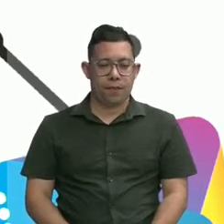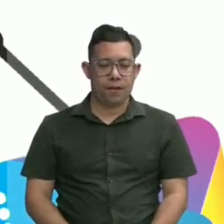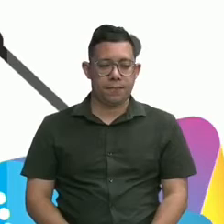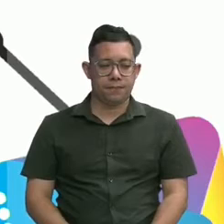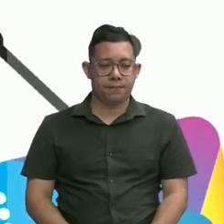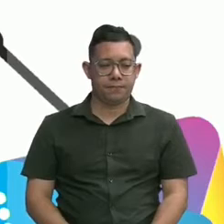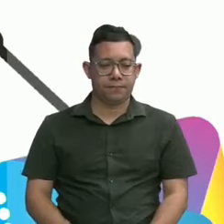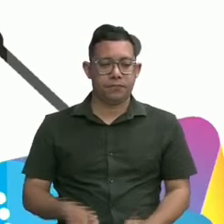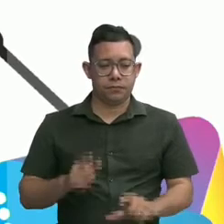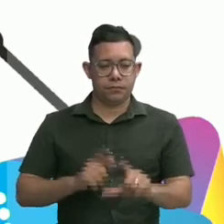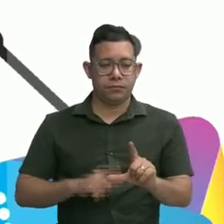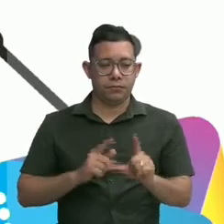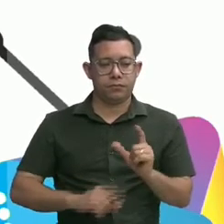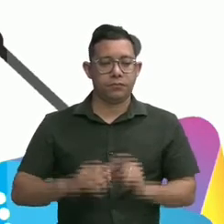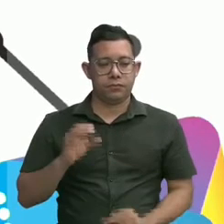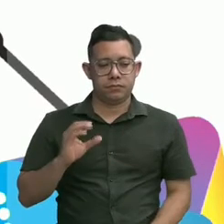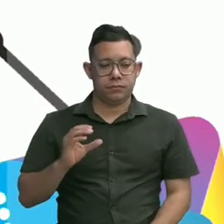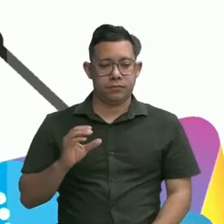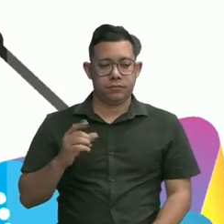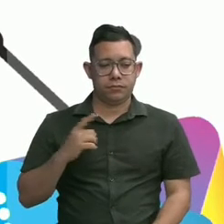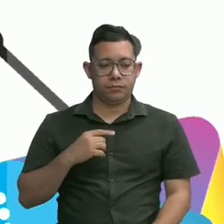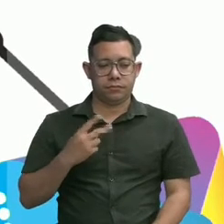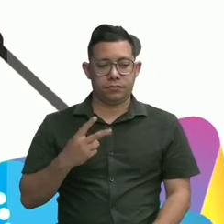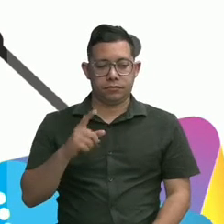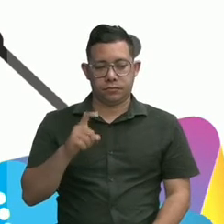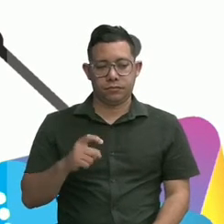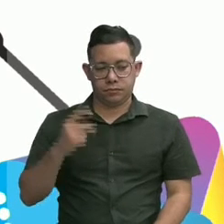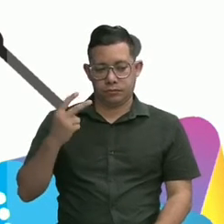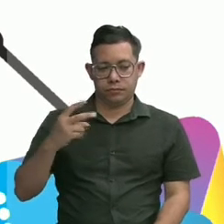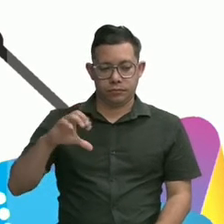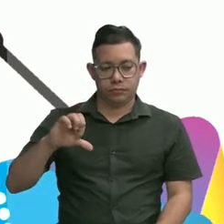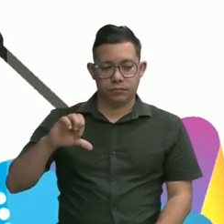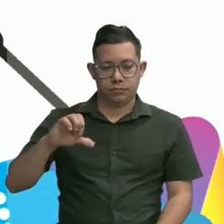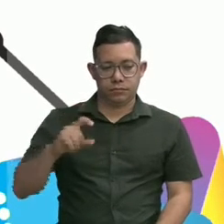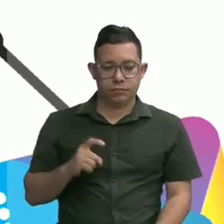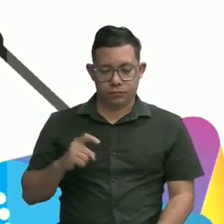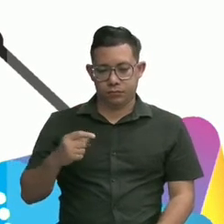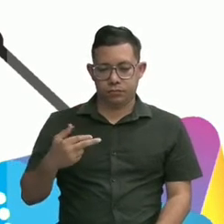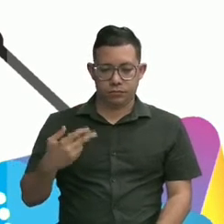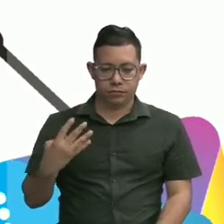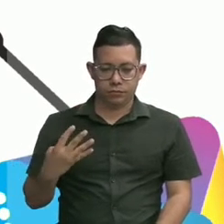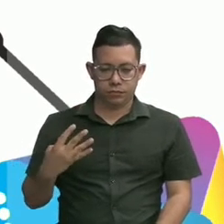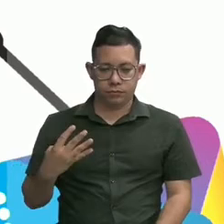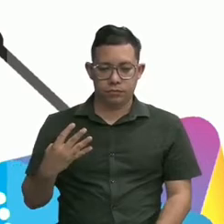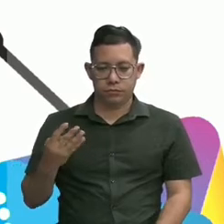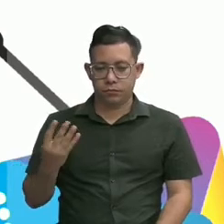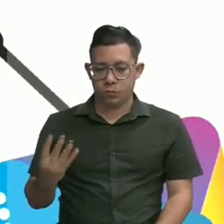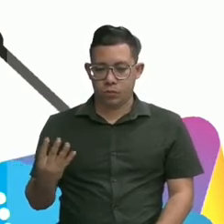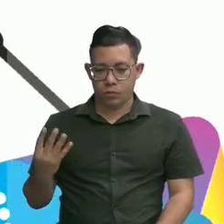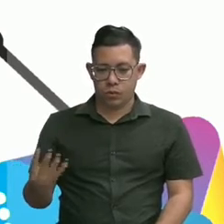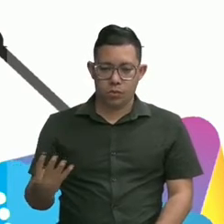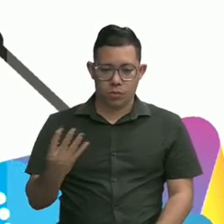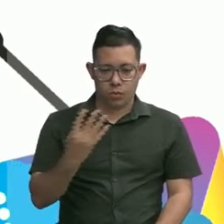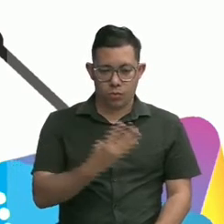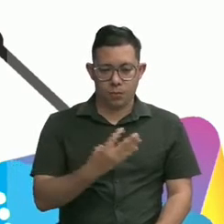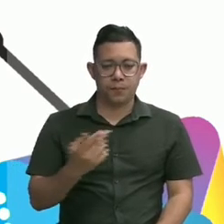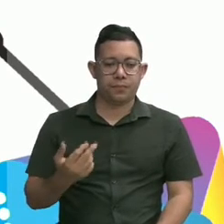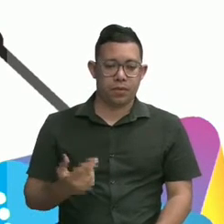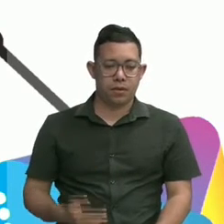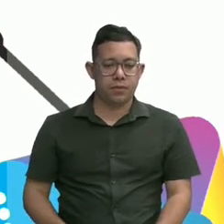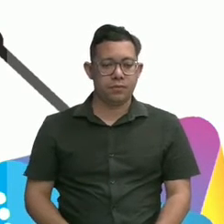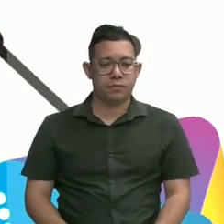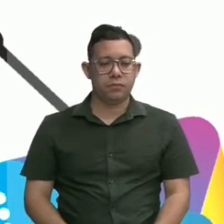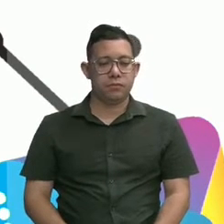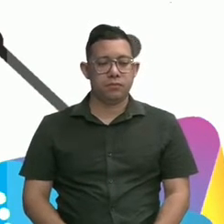na letra seu tem dois x ao quadrado + 9x = 4 então eu vou passar para dentro ou